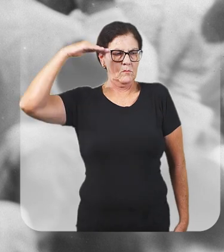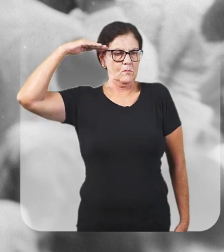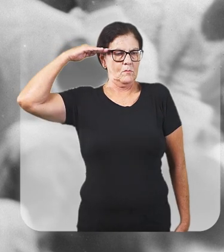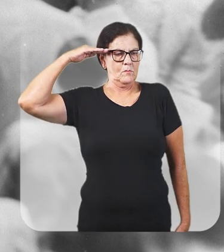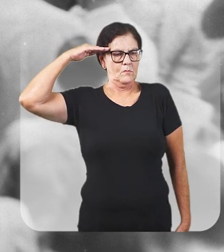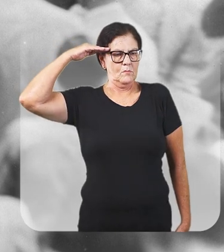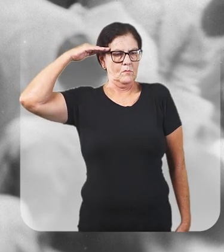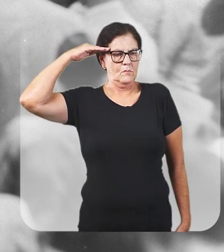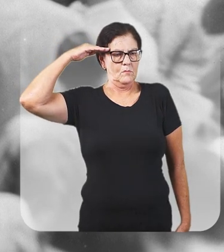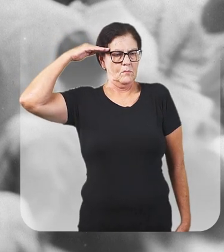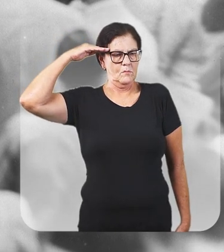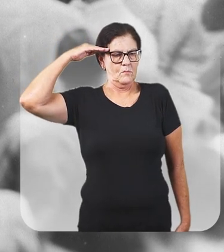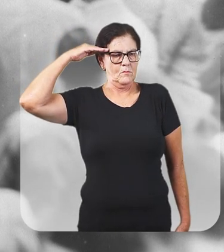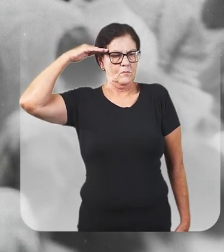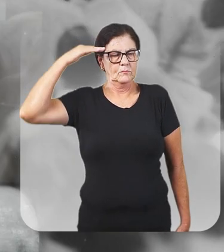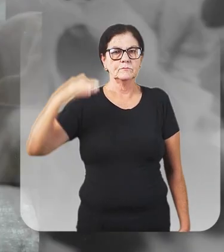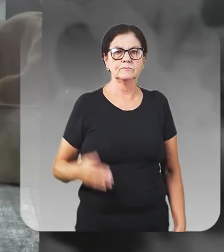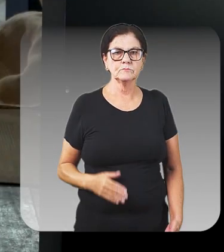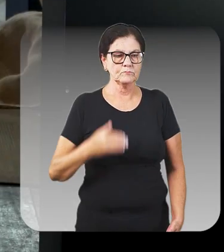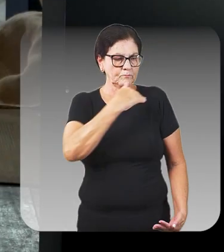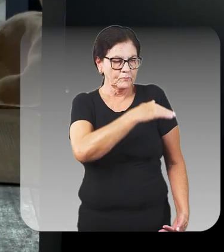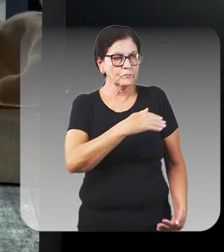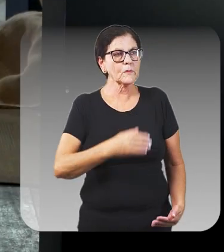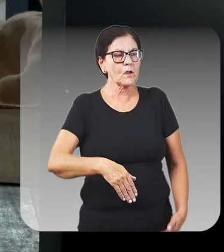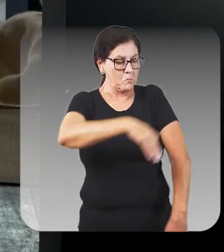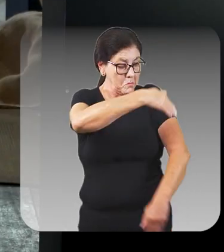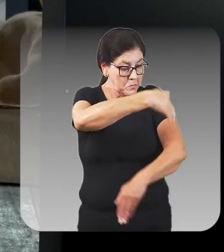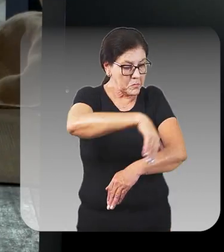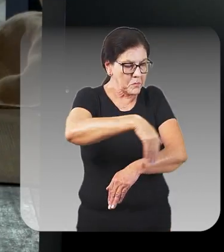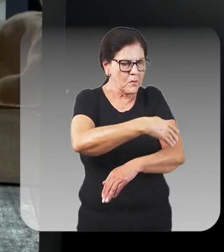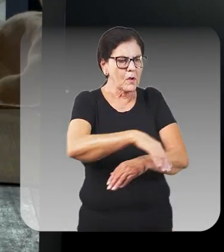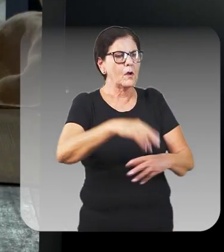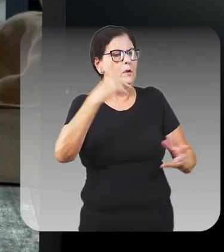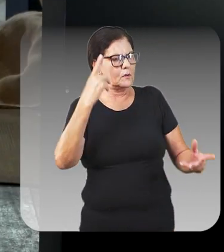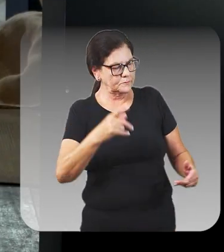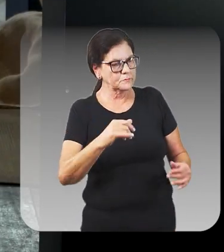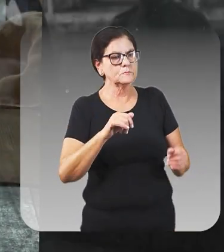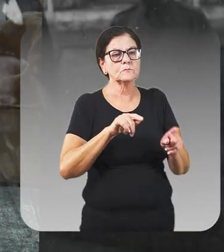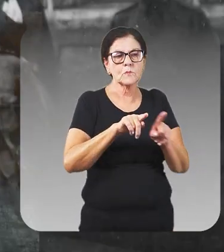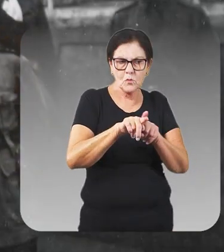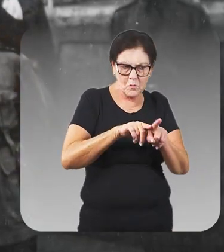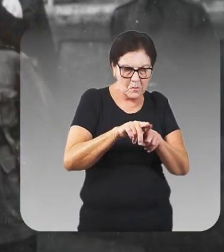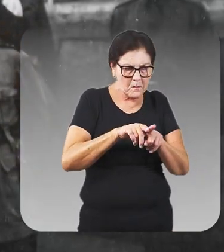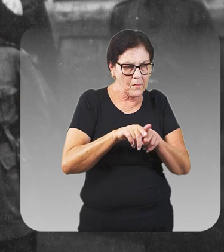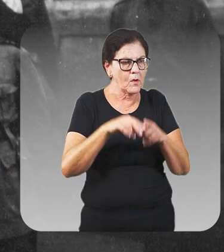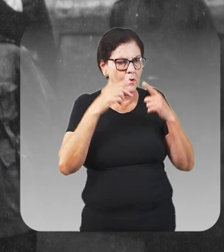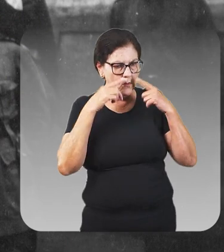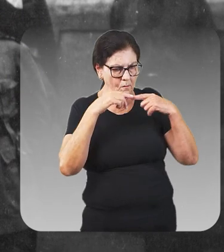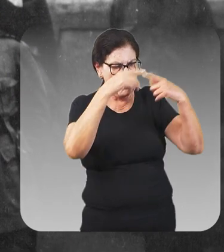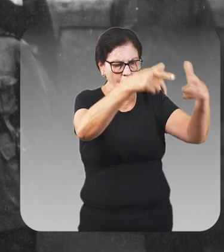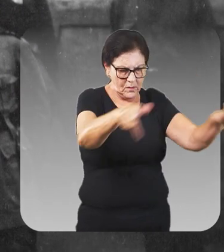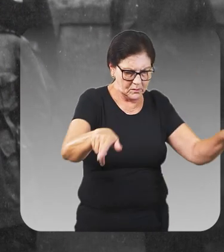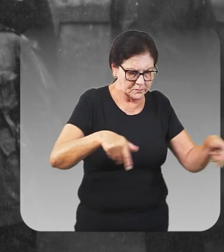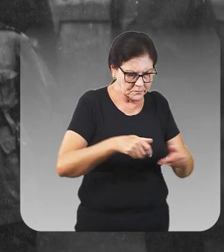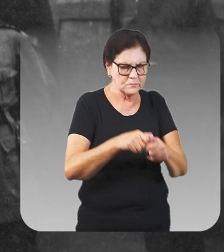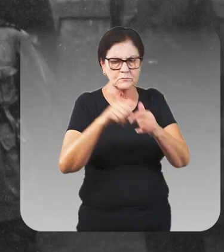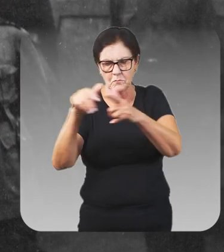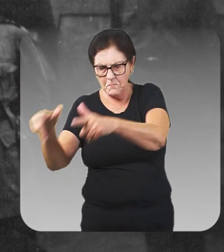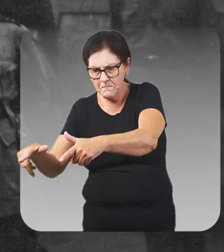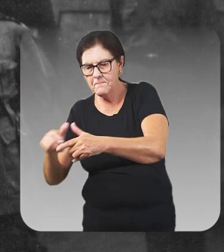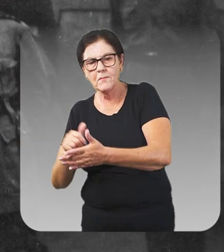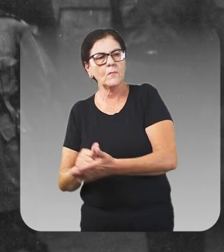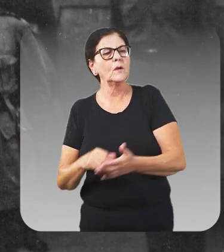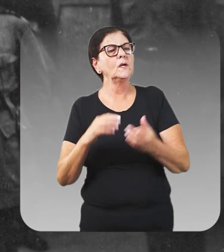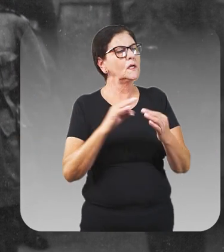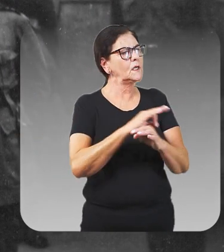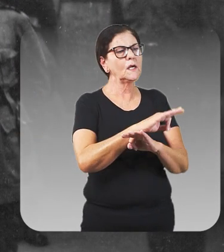de 1931. A família de Newton Prado esteve presente, inclusive o irmão dele, João Batista Prado, que